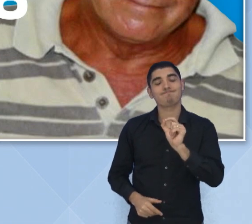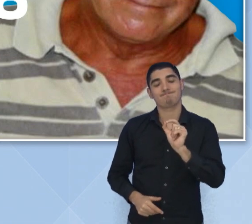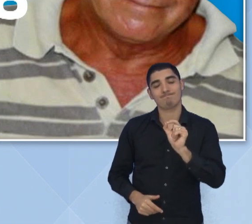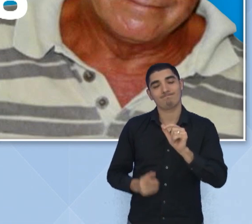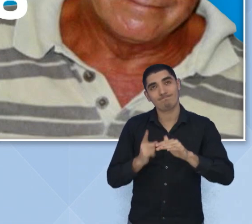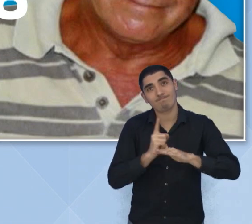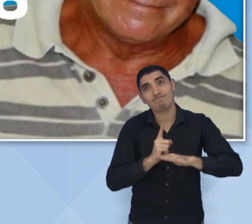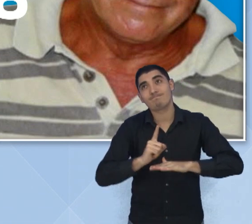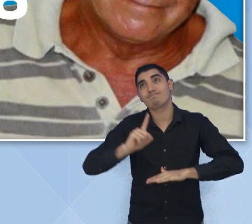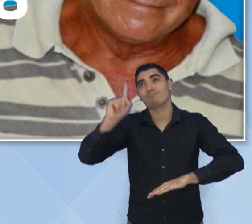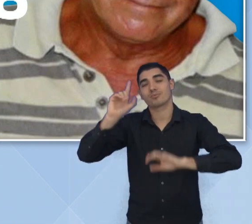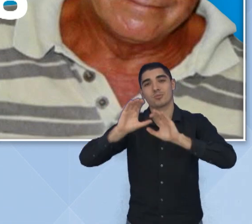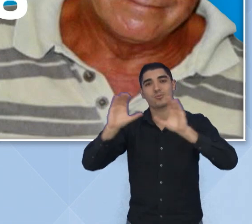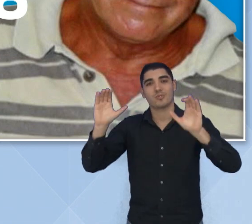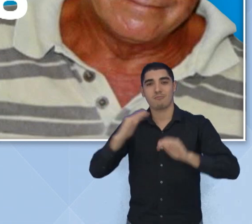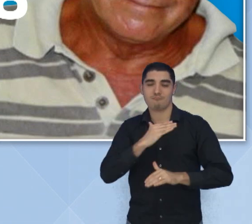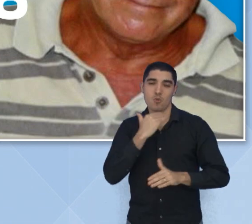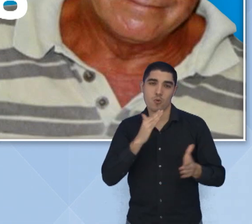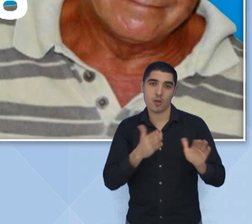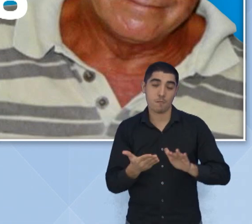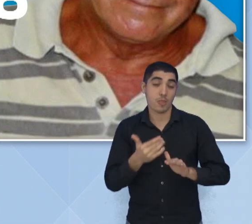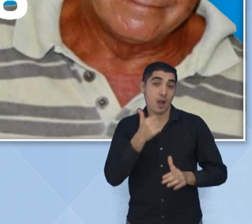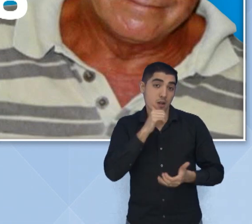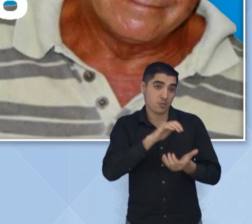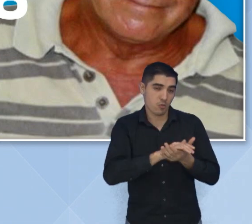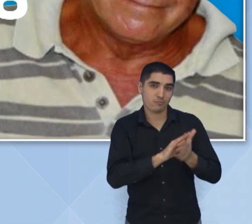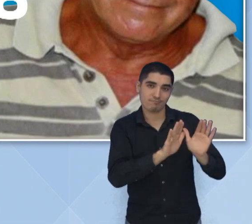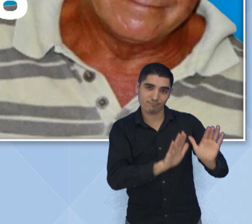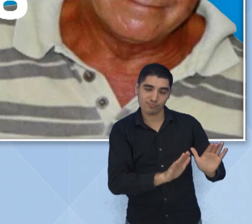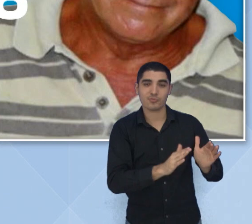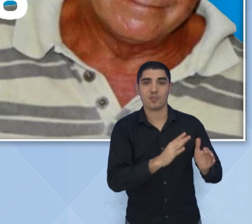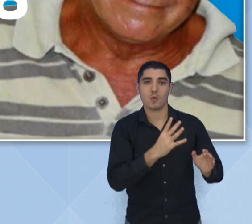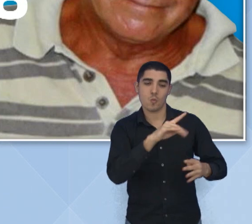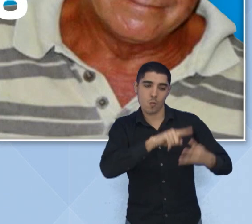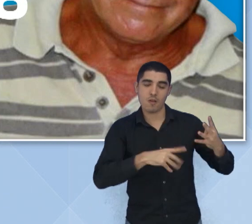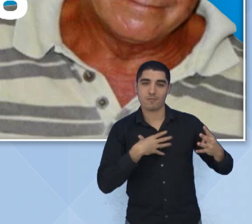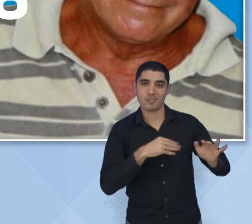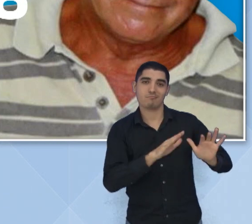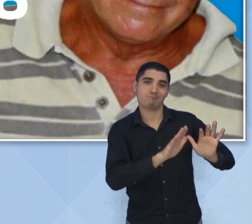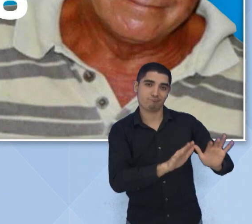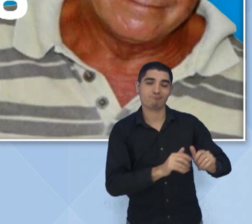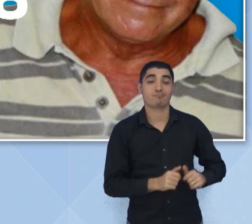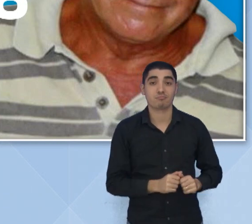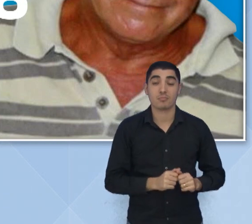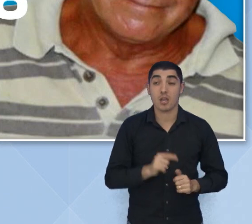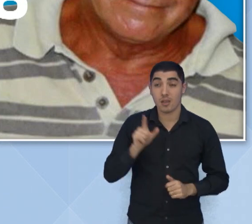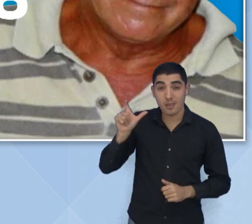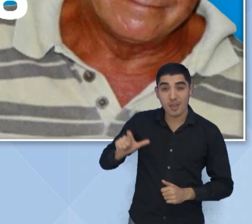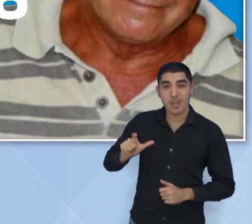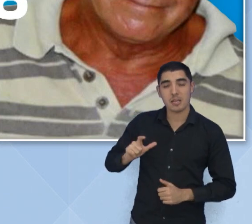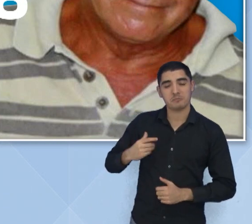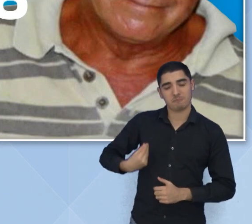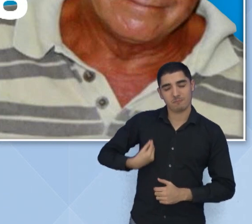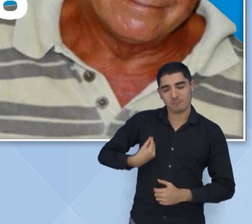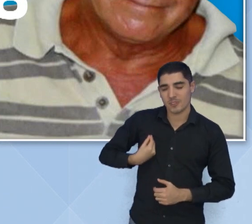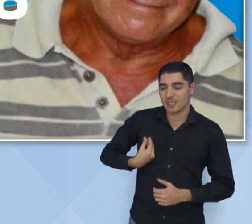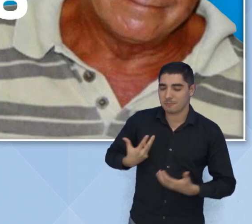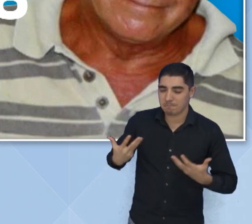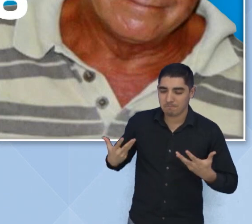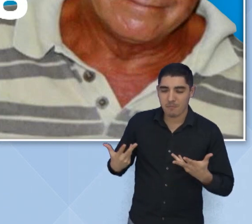céus, deixando sua esposa e seus 4 filhos, uma bagagem e muita saudade por todos que